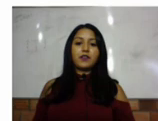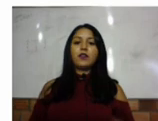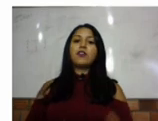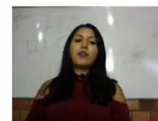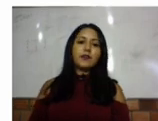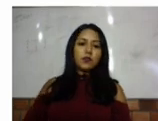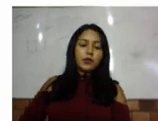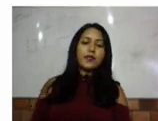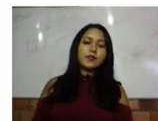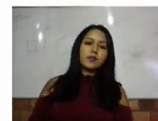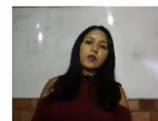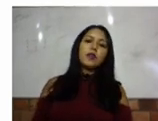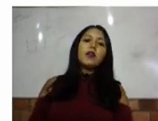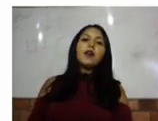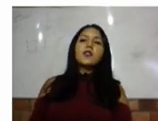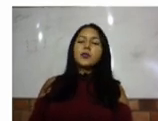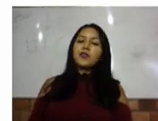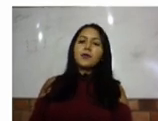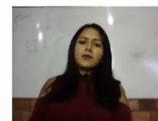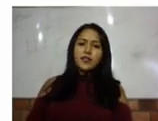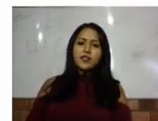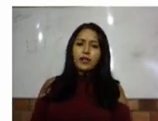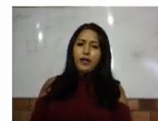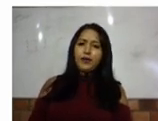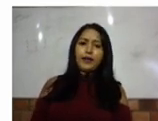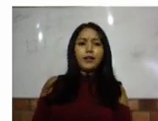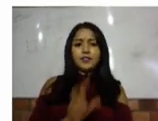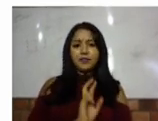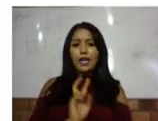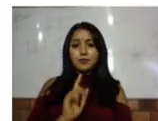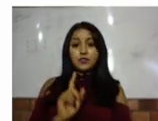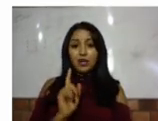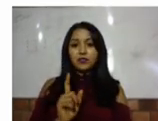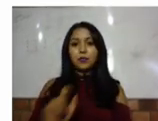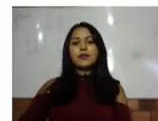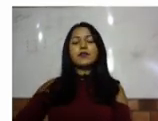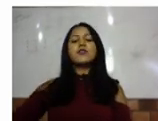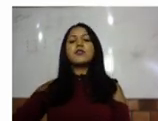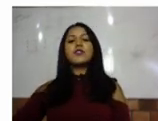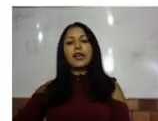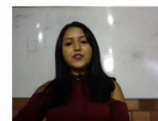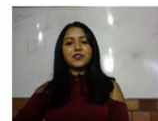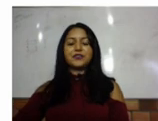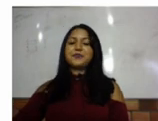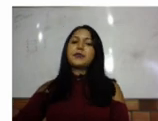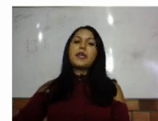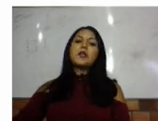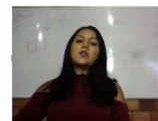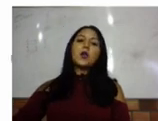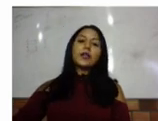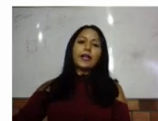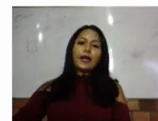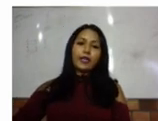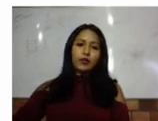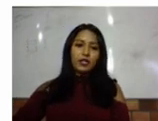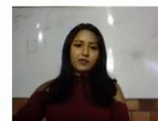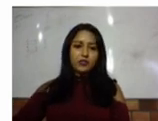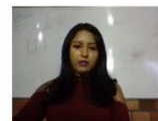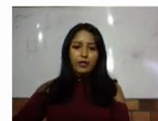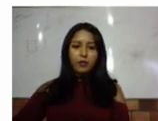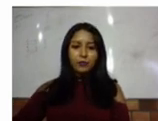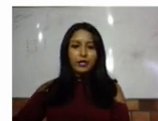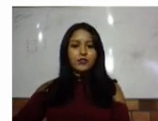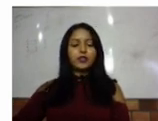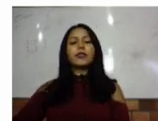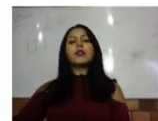nossa aula de revisão eu falei sobre isso sobre o verbo ser está aqueles verbos estavam no presente do indicativo só que